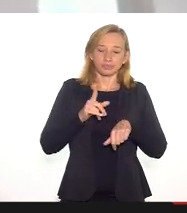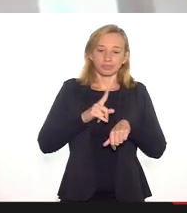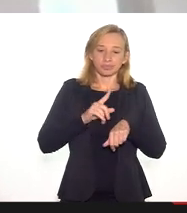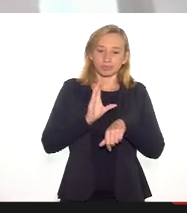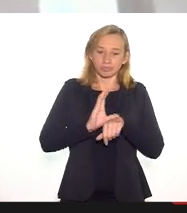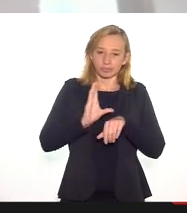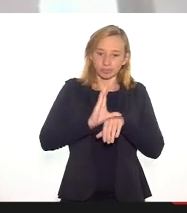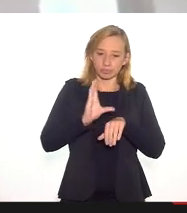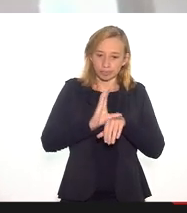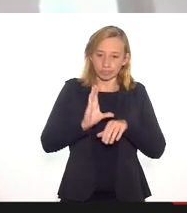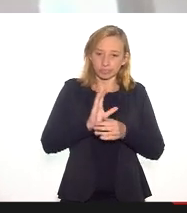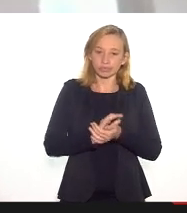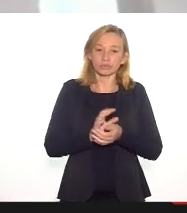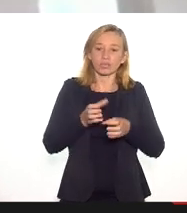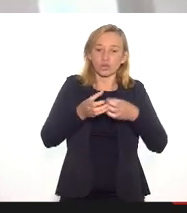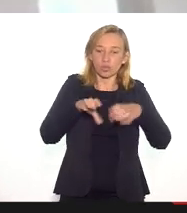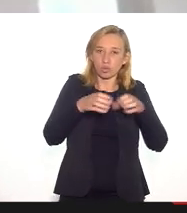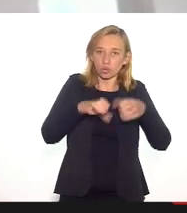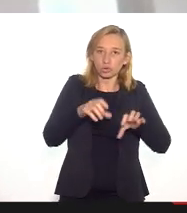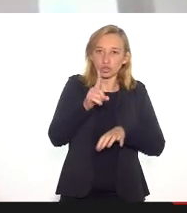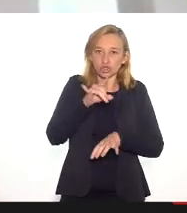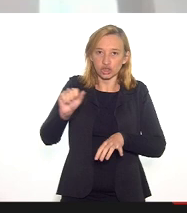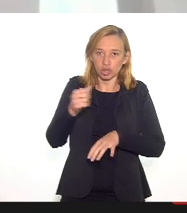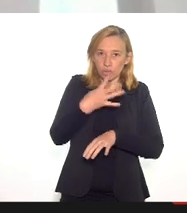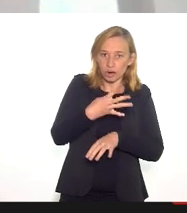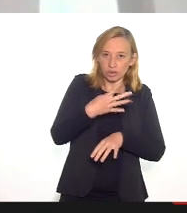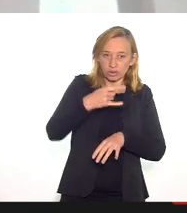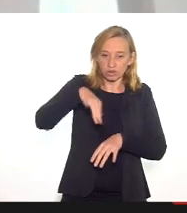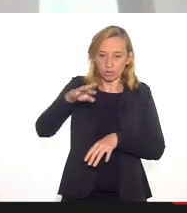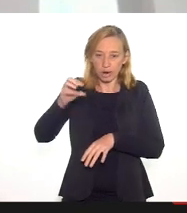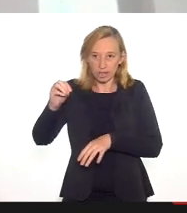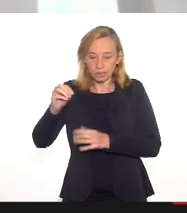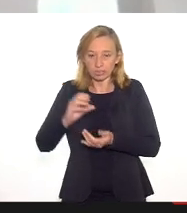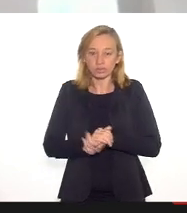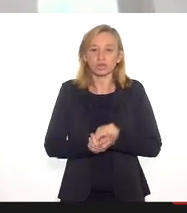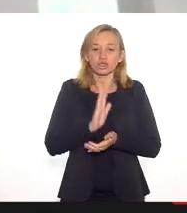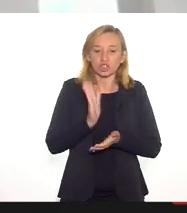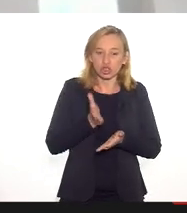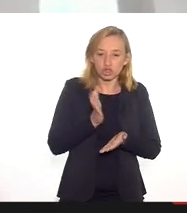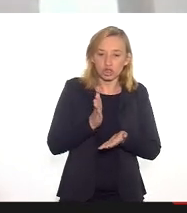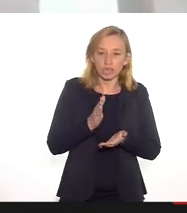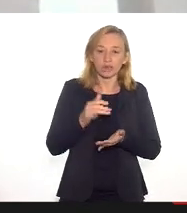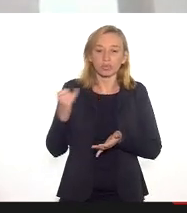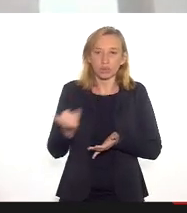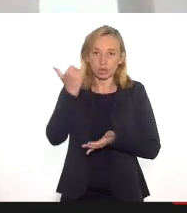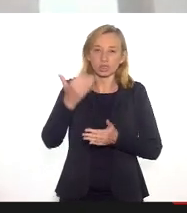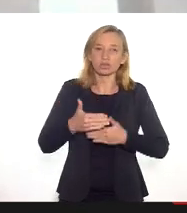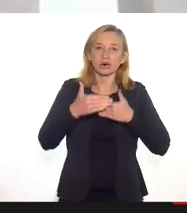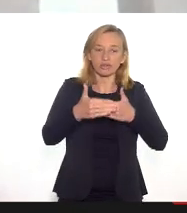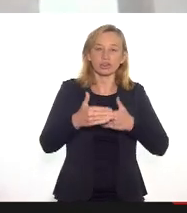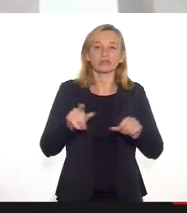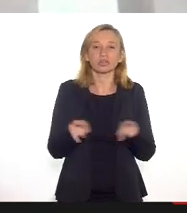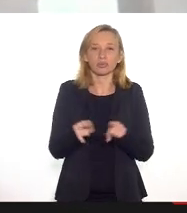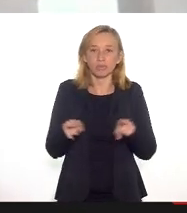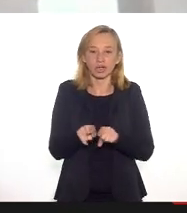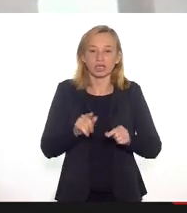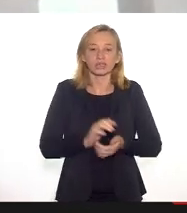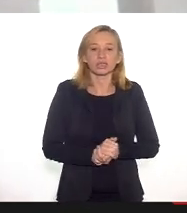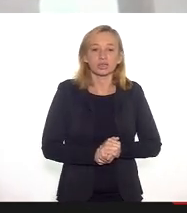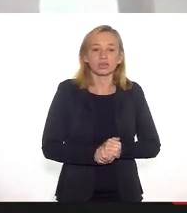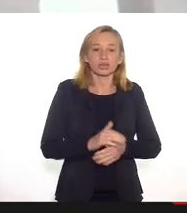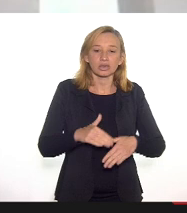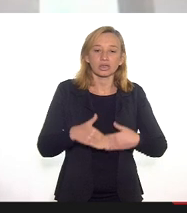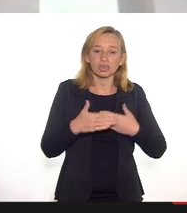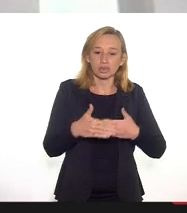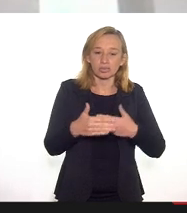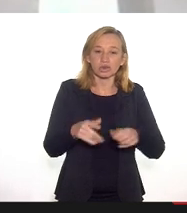Nós homologamos o concurso no dia 4 de maio, já é um importante avanço também, e está em